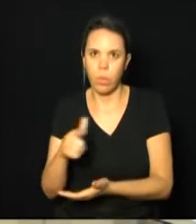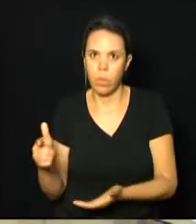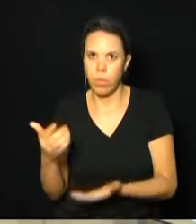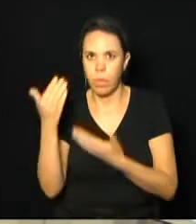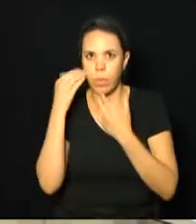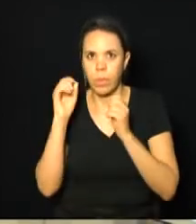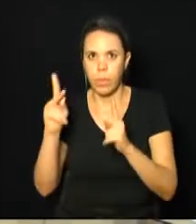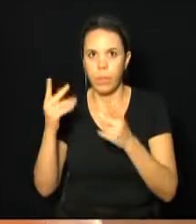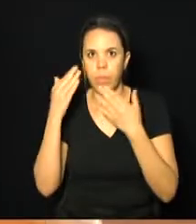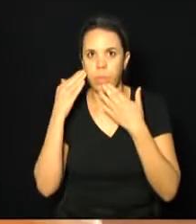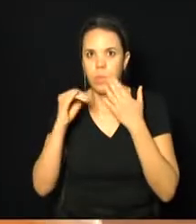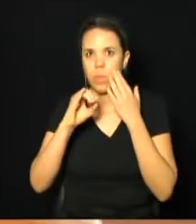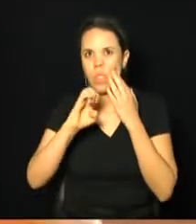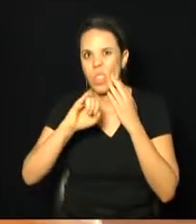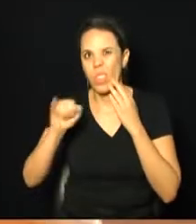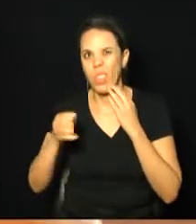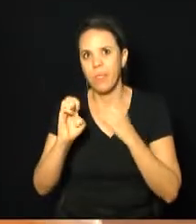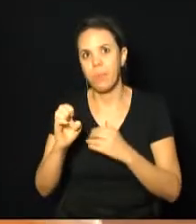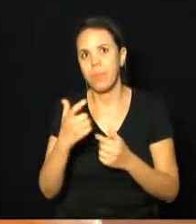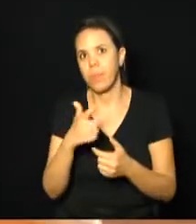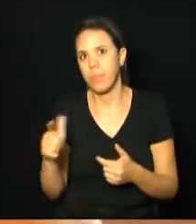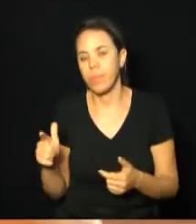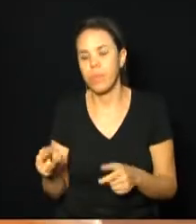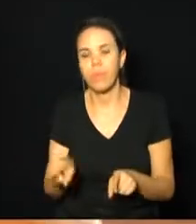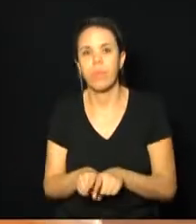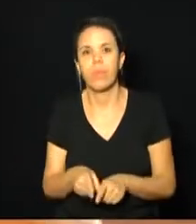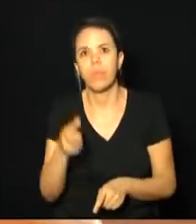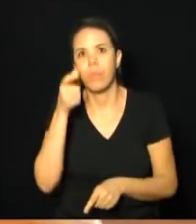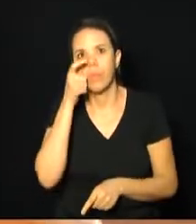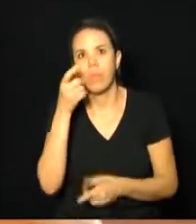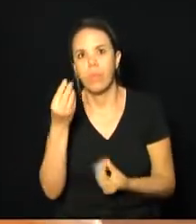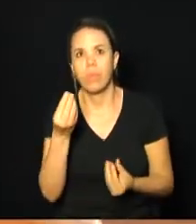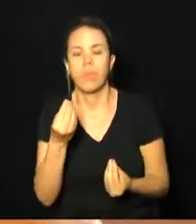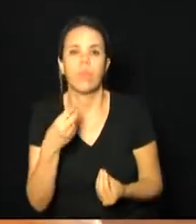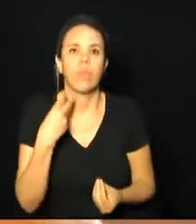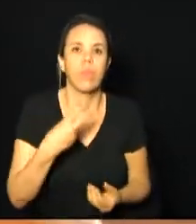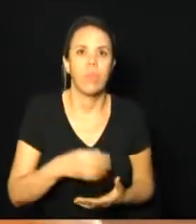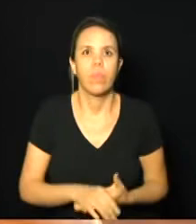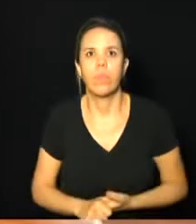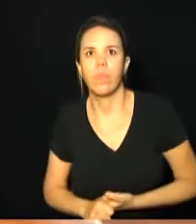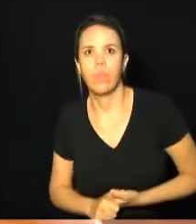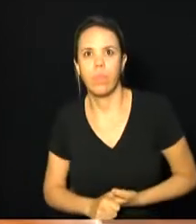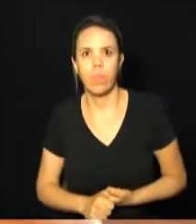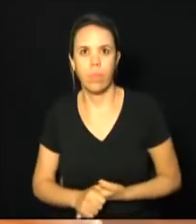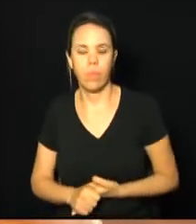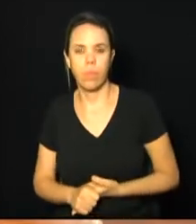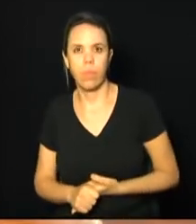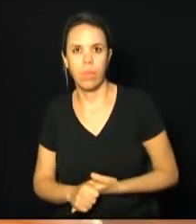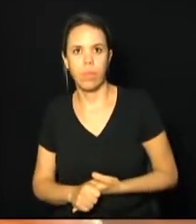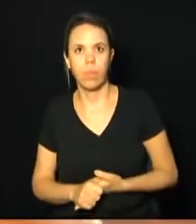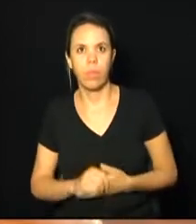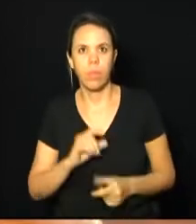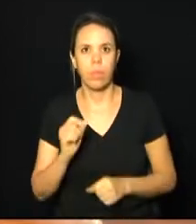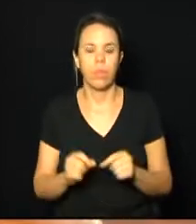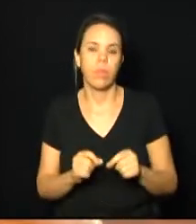E Joaquim Egídio também não tem? Então, uma coisa que a gente via muito, vereadora Cris, é o seguinte,